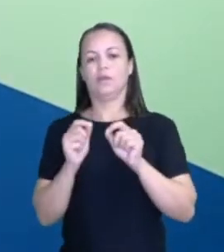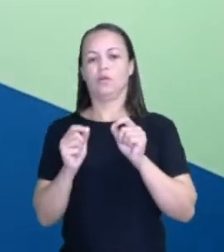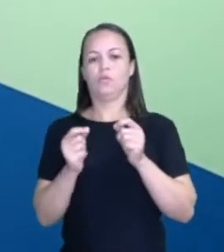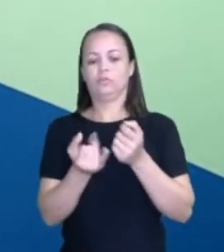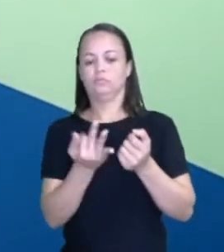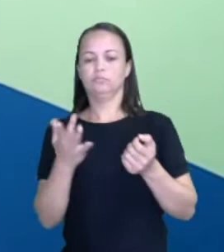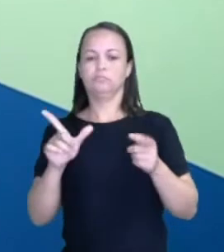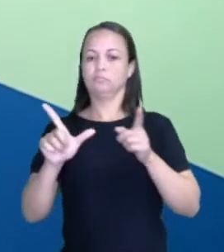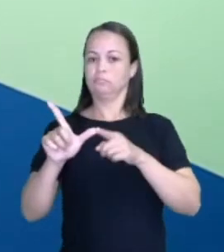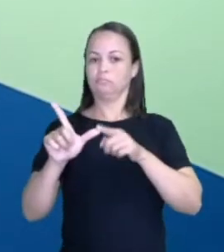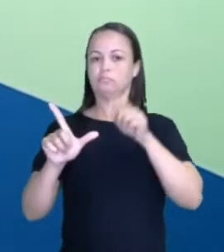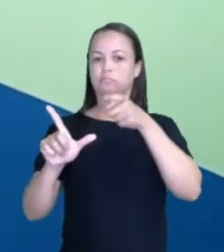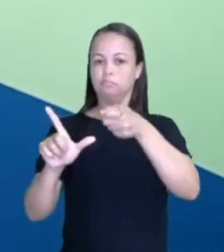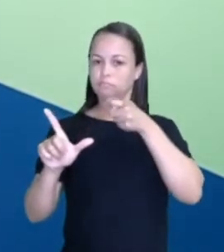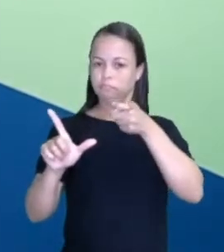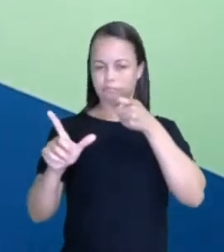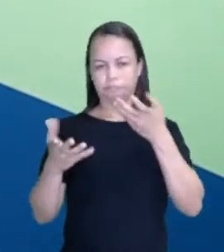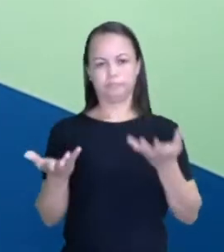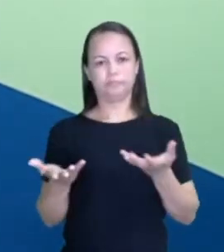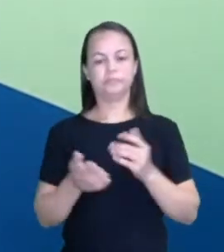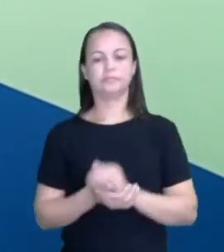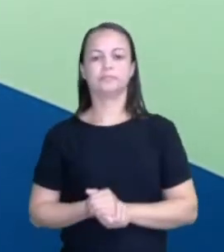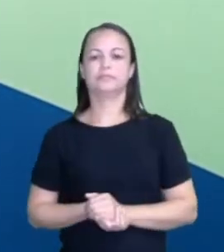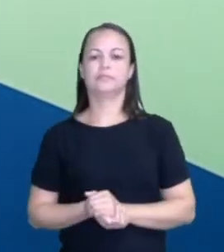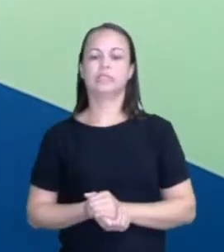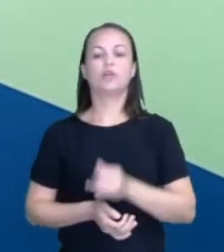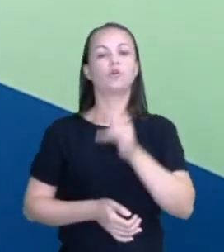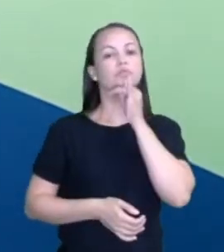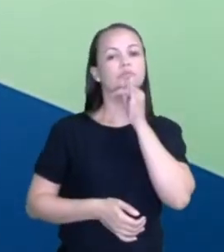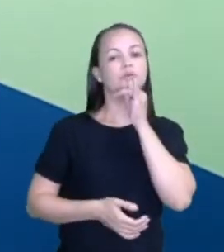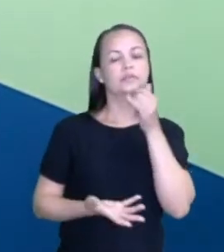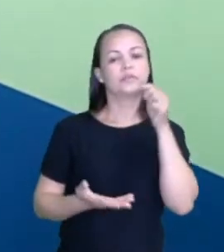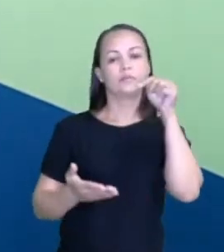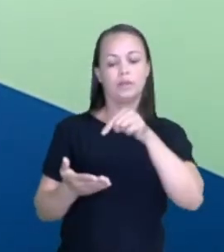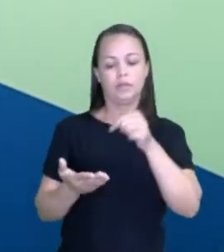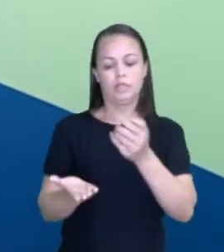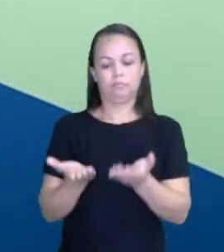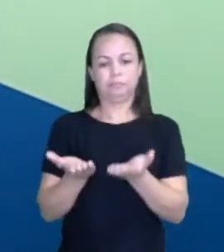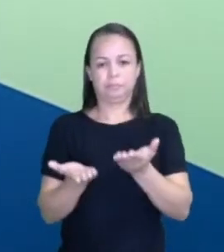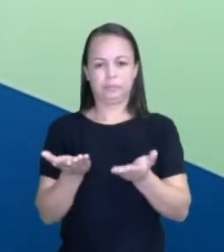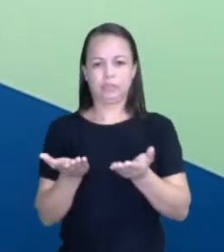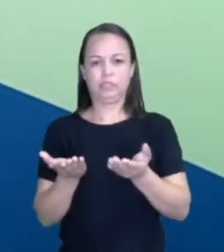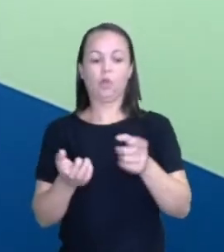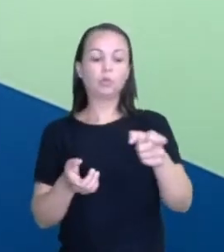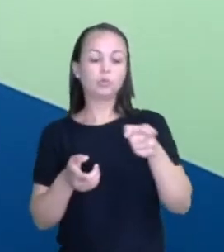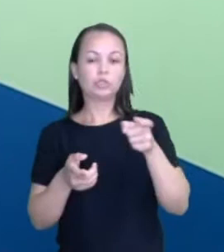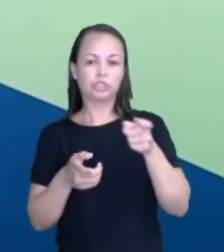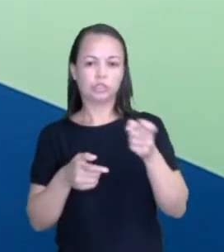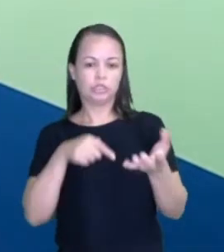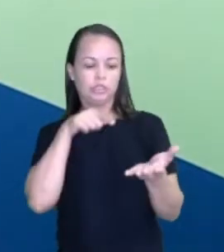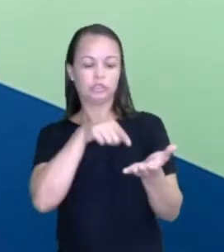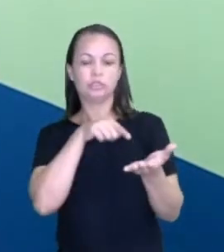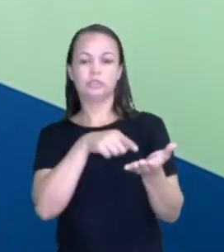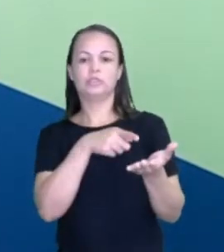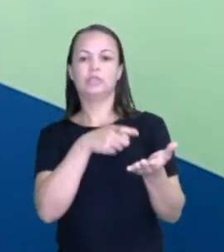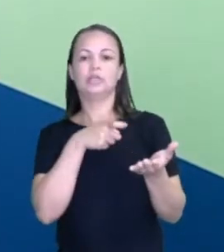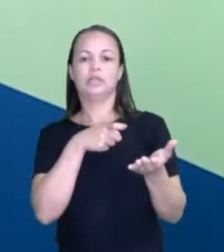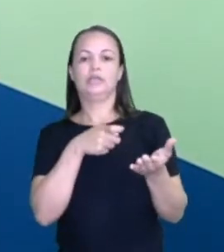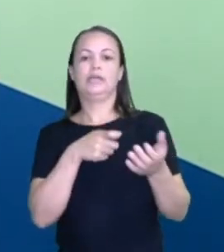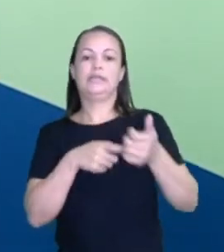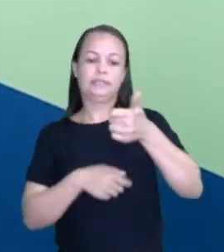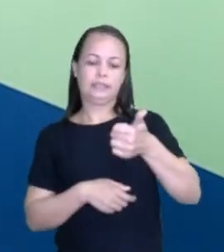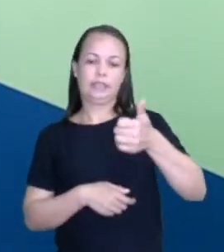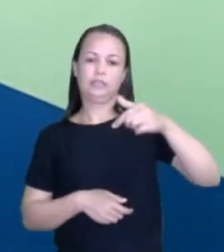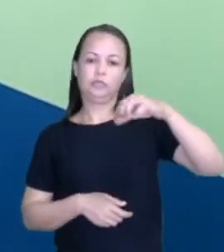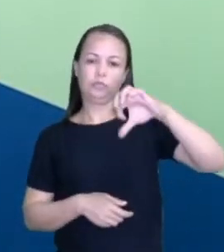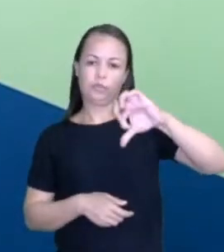vale a letra. Então, no meu exemplo aqui da balança, meu xzinho aqui, ó, ele vale